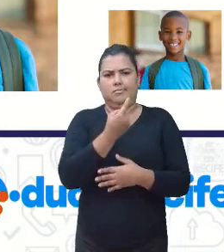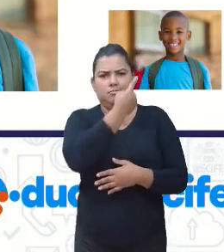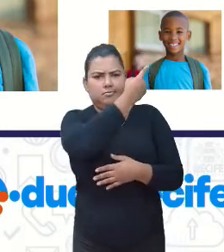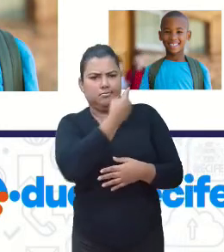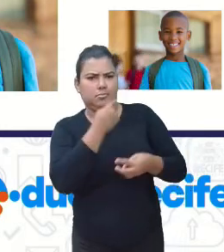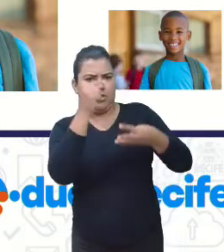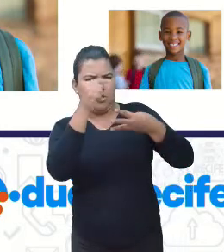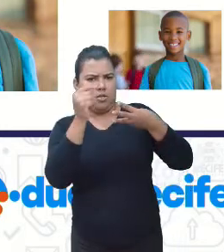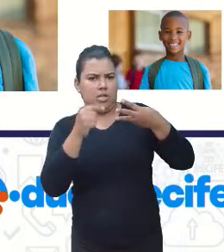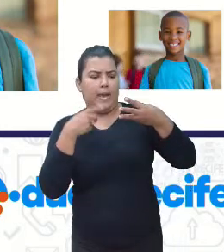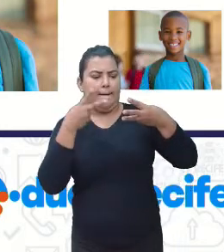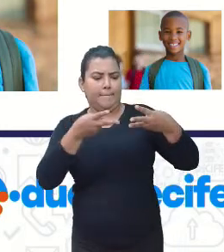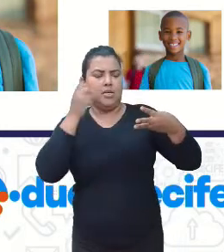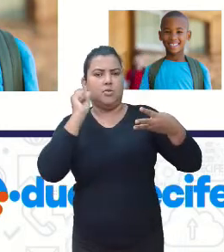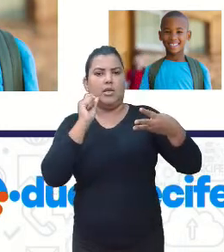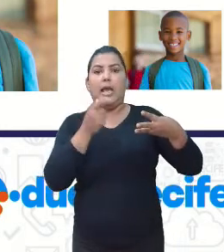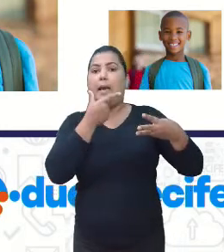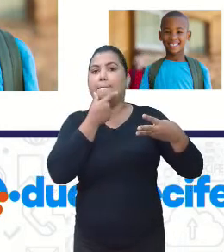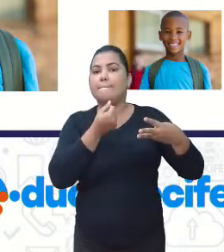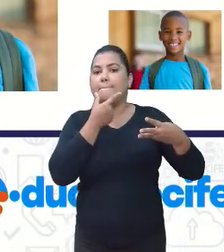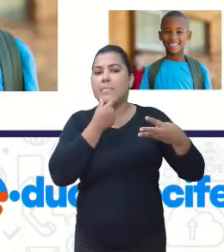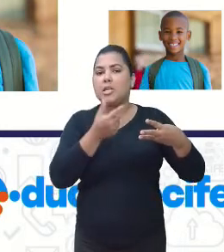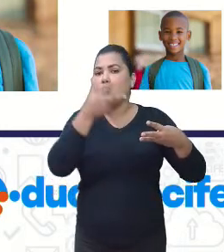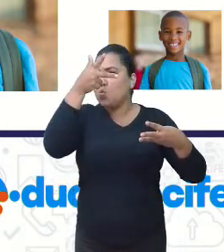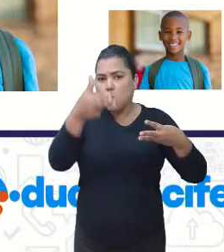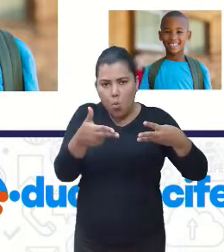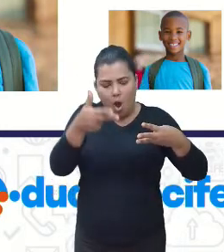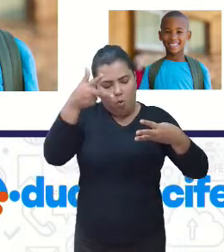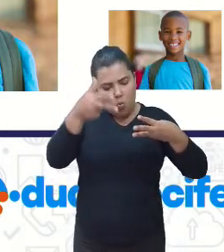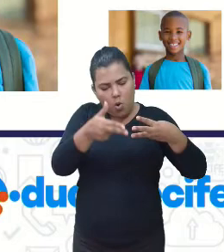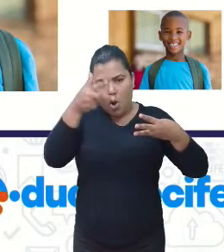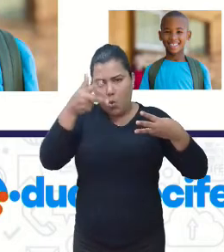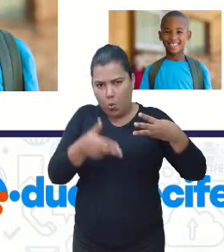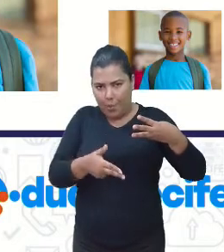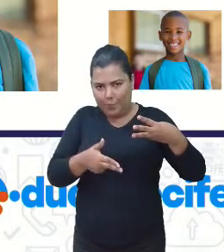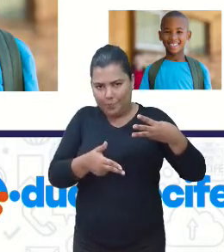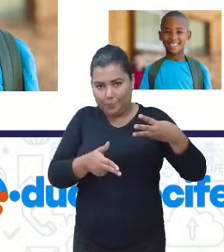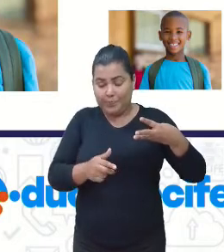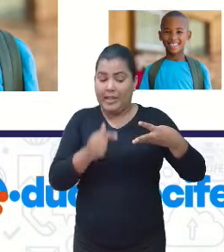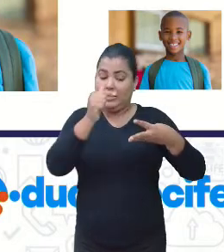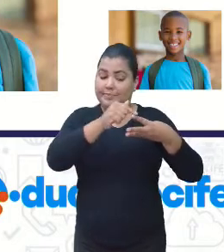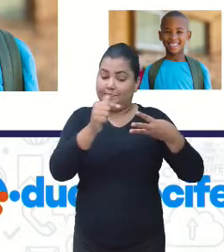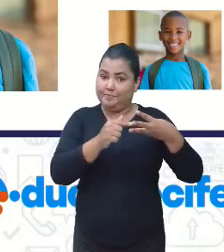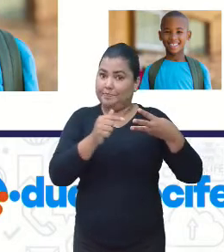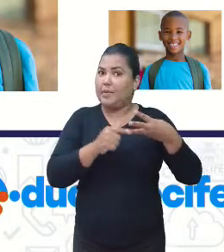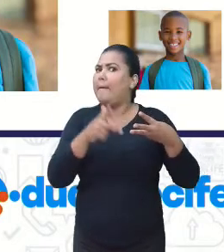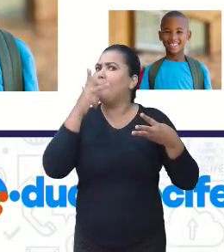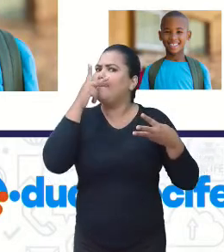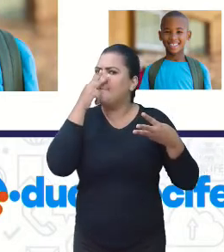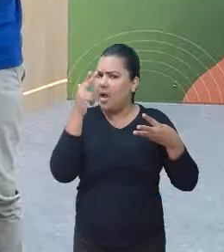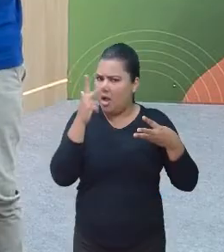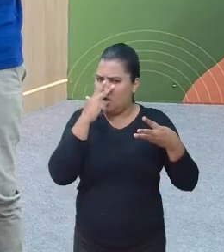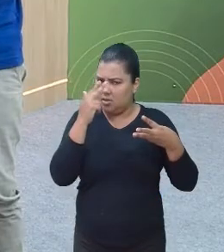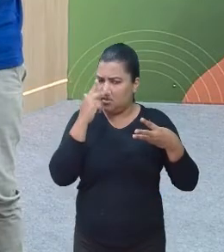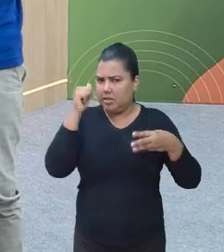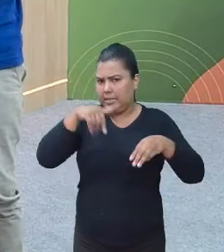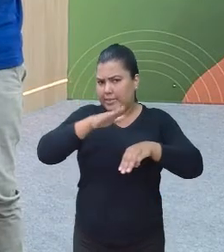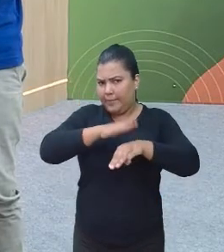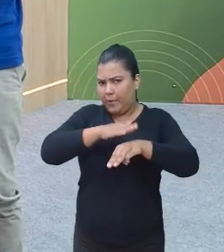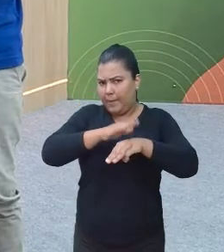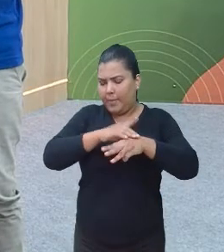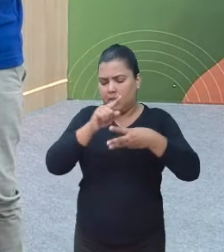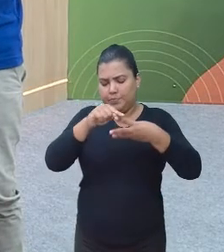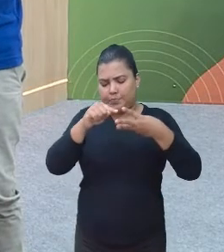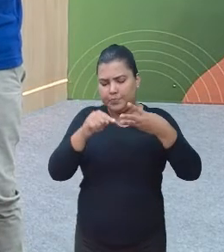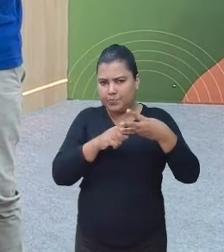Eu vou observar também que essas imagens aí, elas são muito parecidas. Então, eu diria que nesse primeiro momento, a